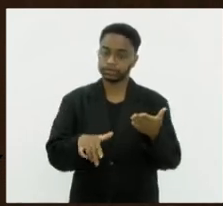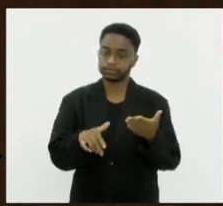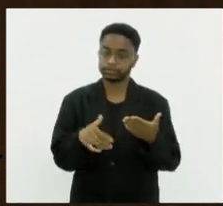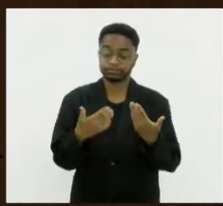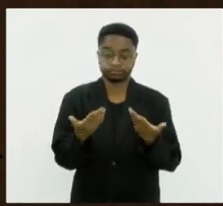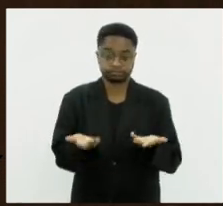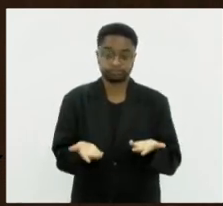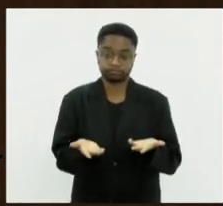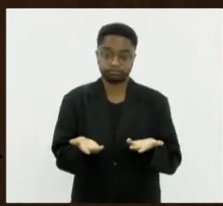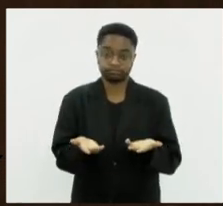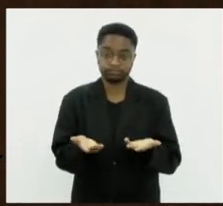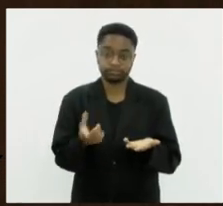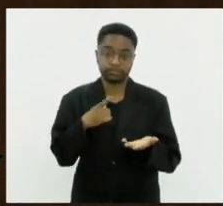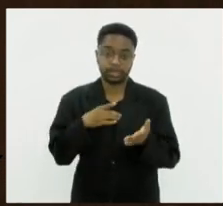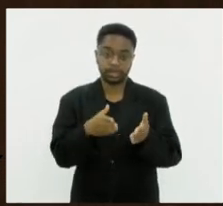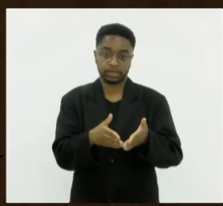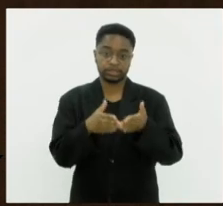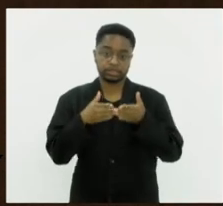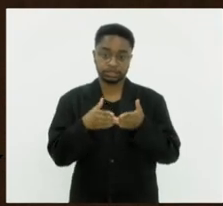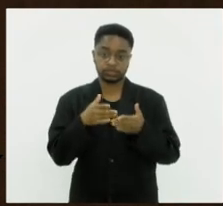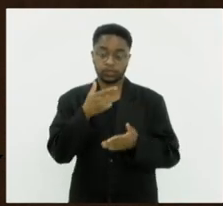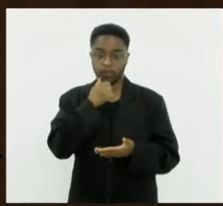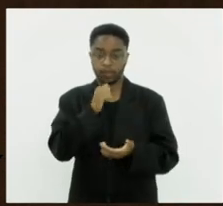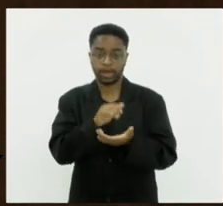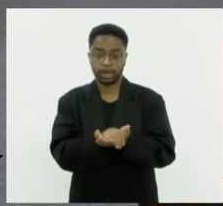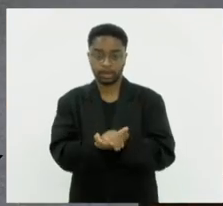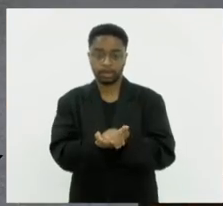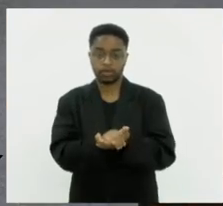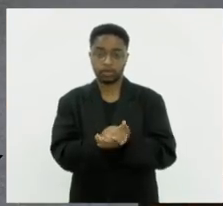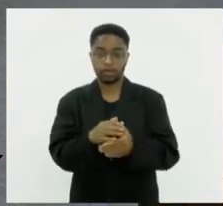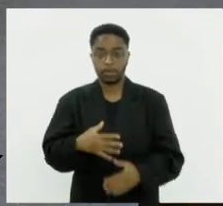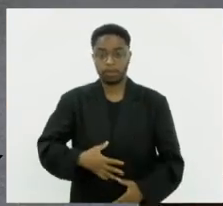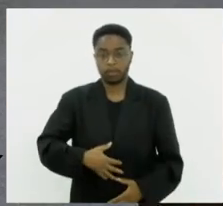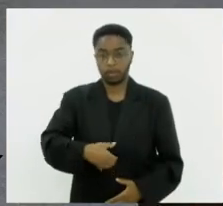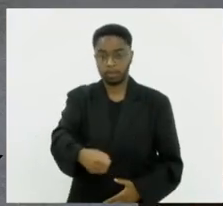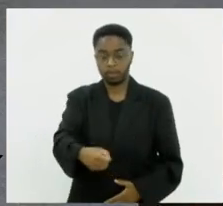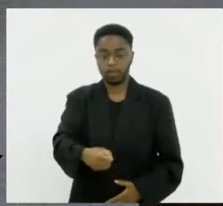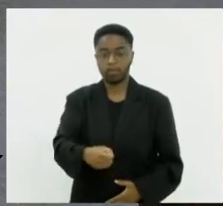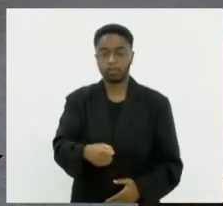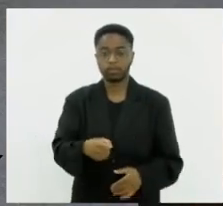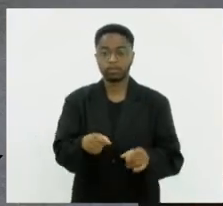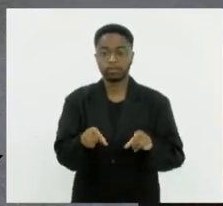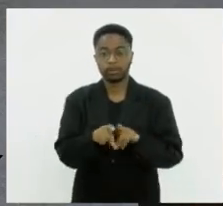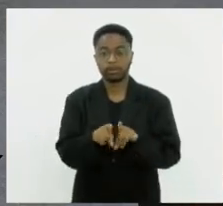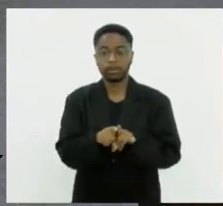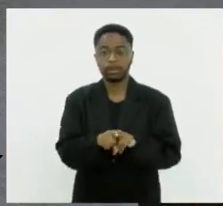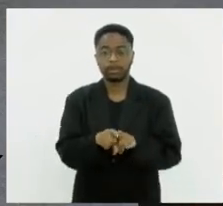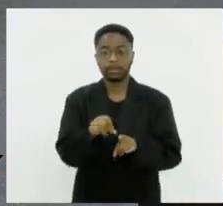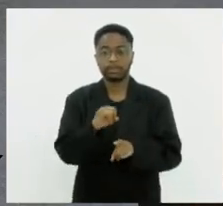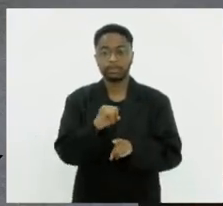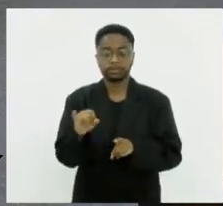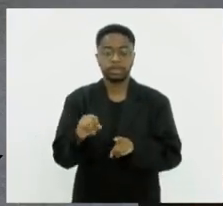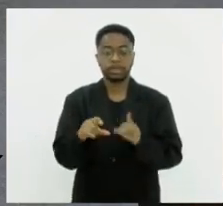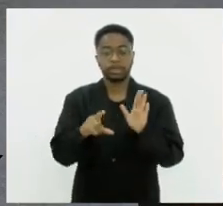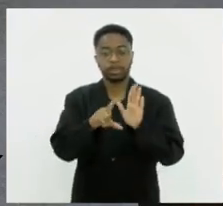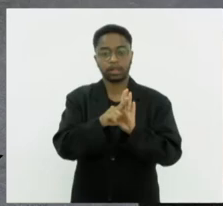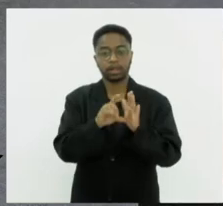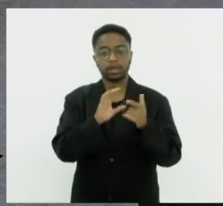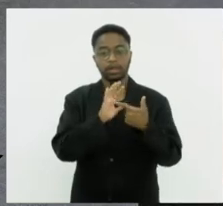né? Licença do marido para praticar o aborto, mesmo nos casos onde a legislação expressamente